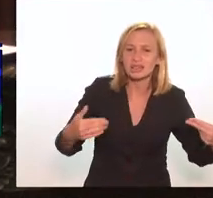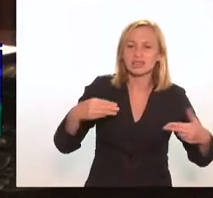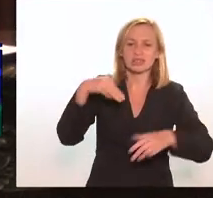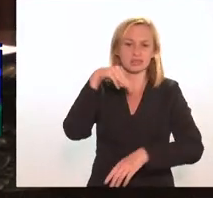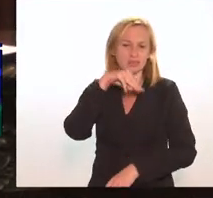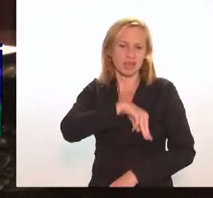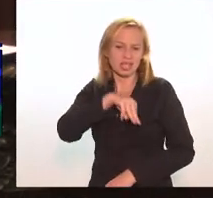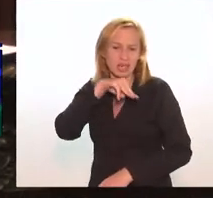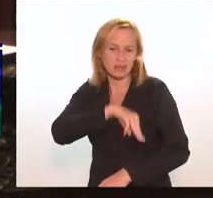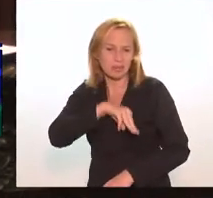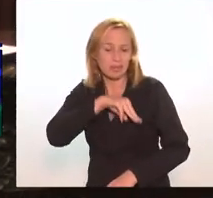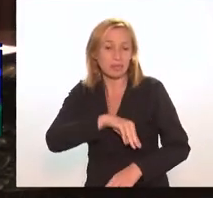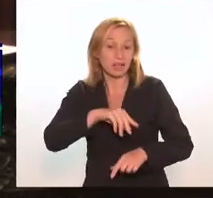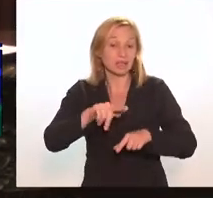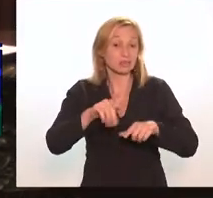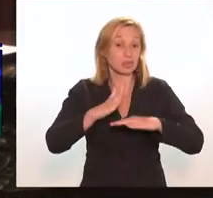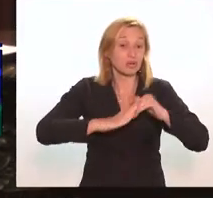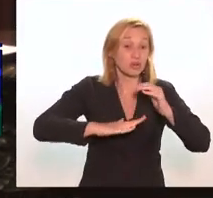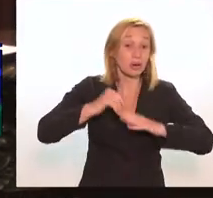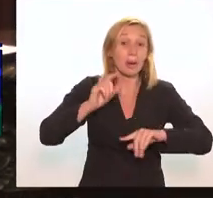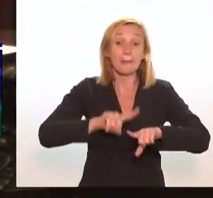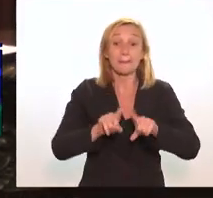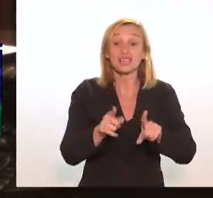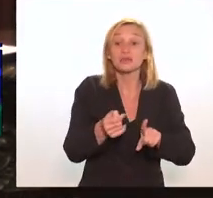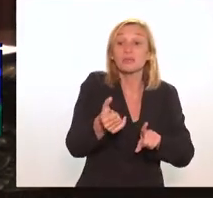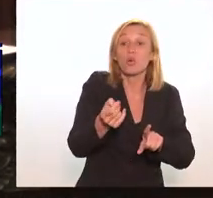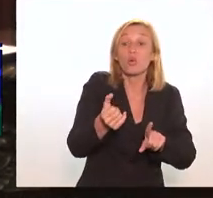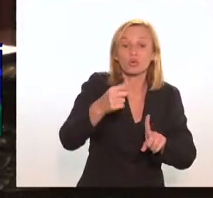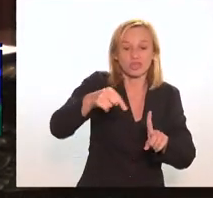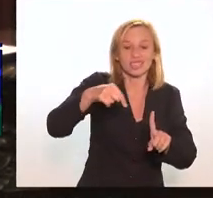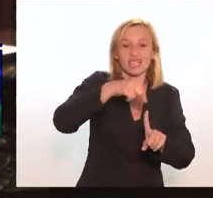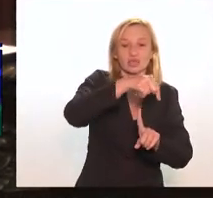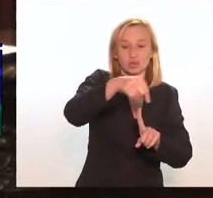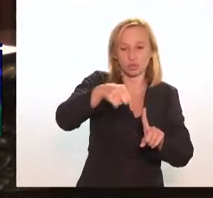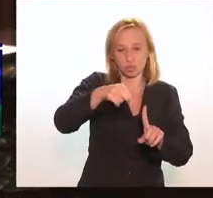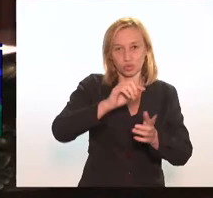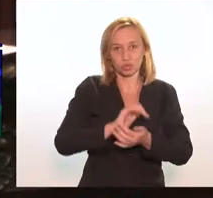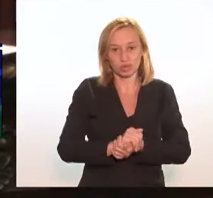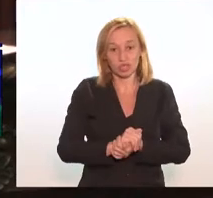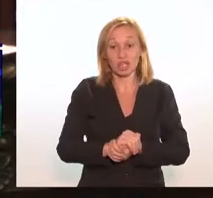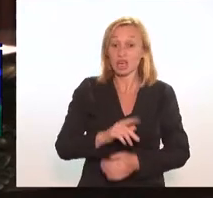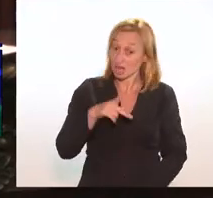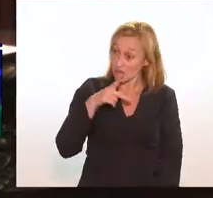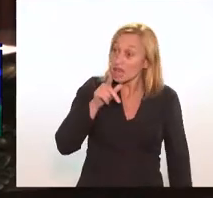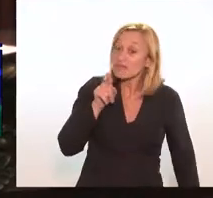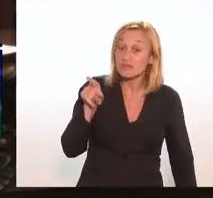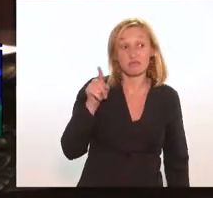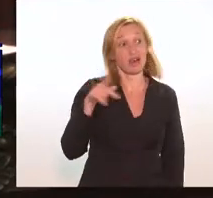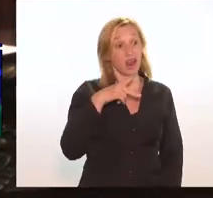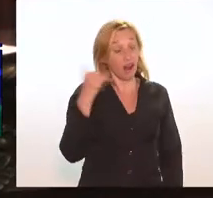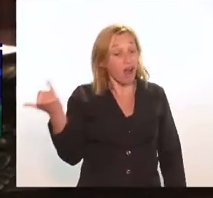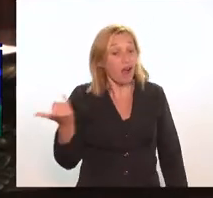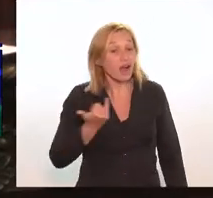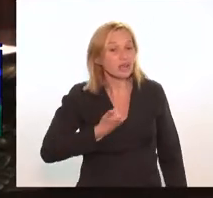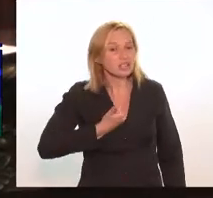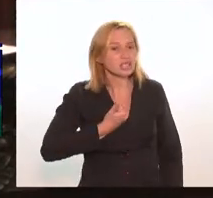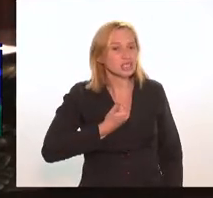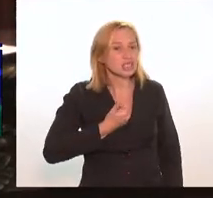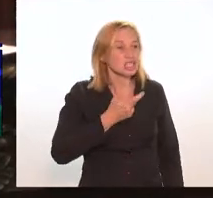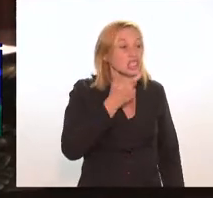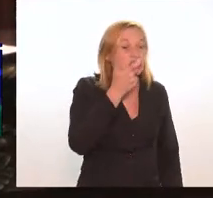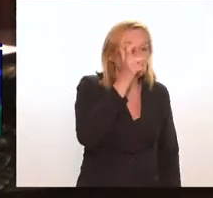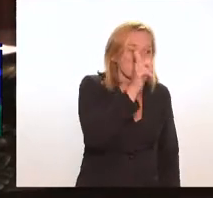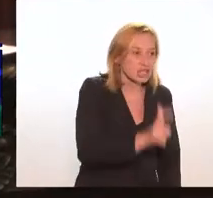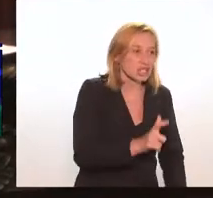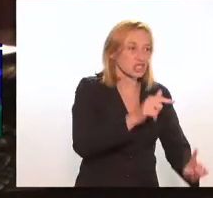matemáticos, mas poucos santos. E ele me dizia: seja santo,